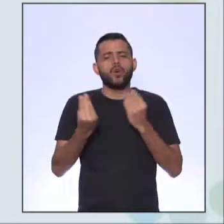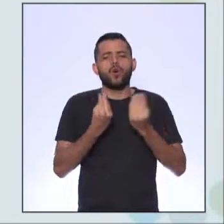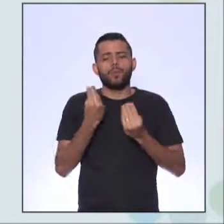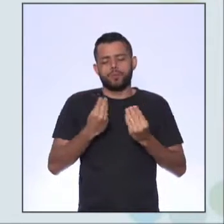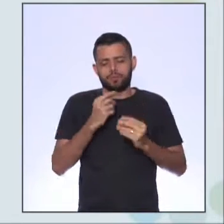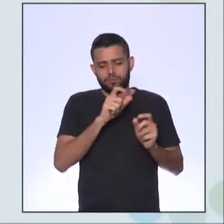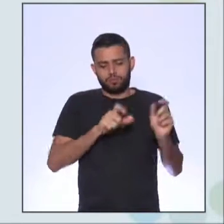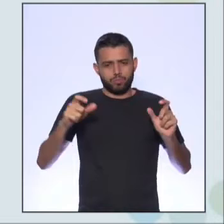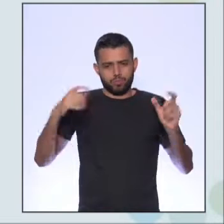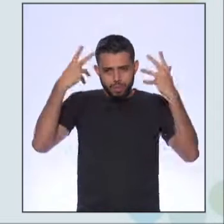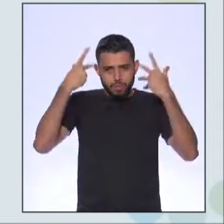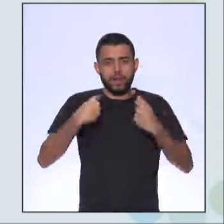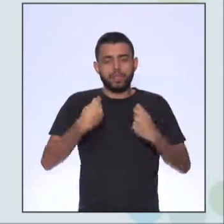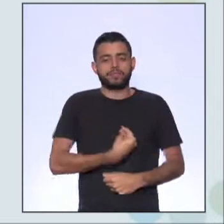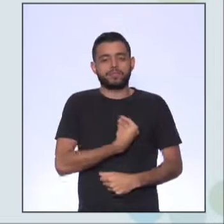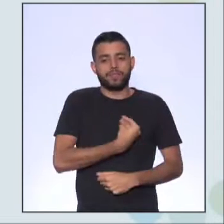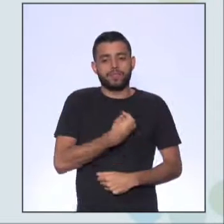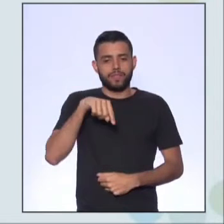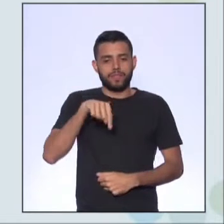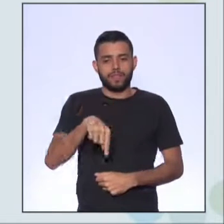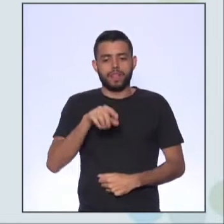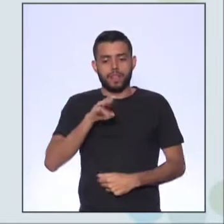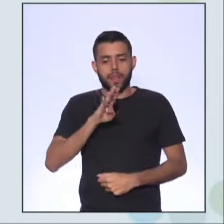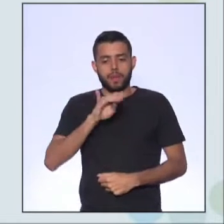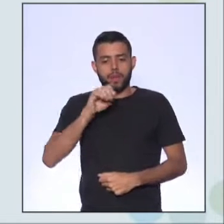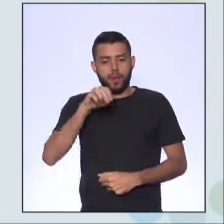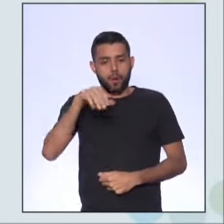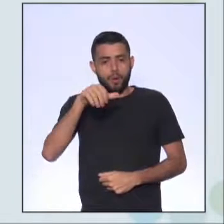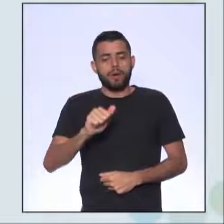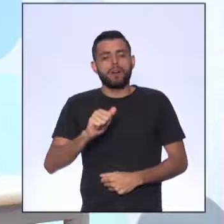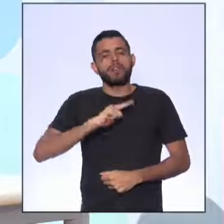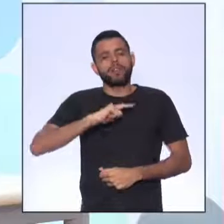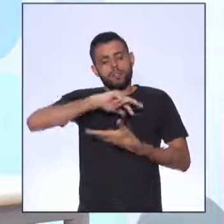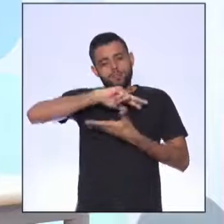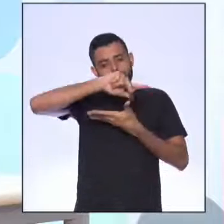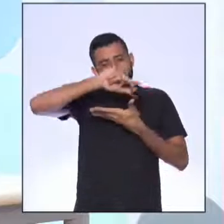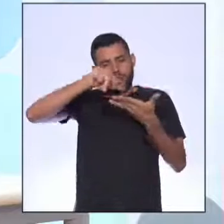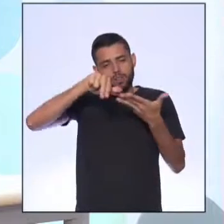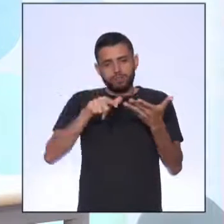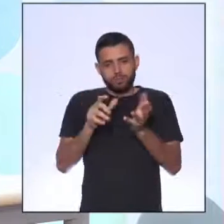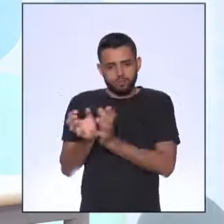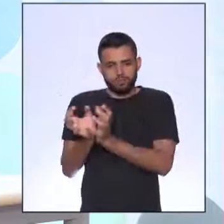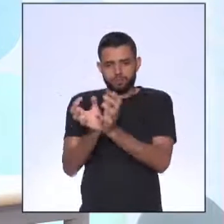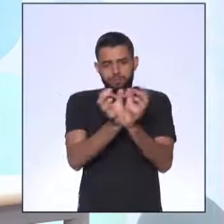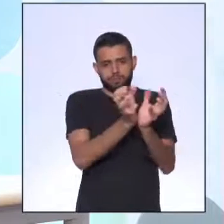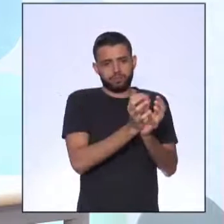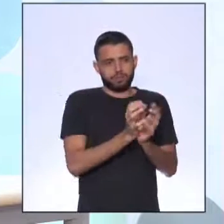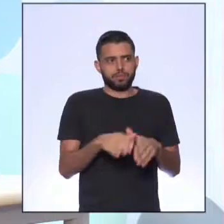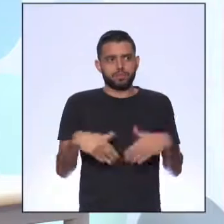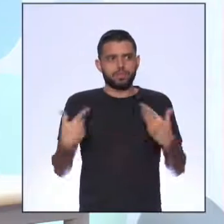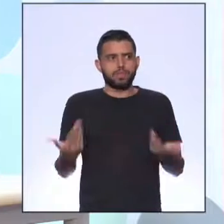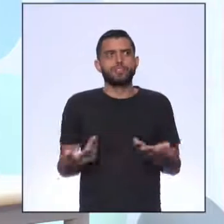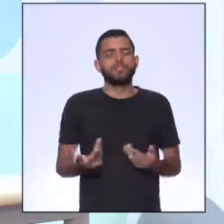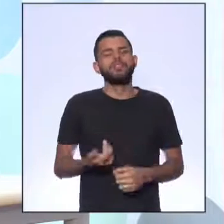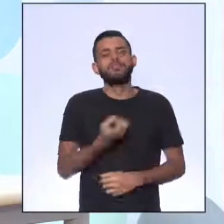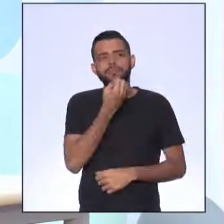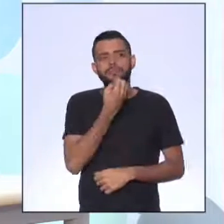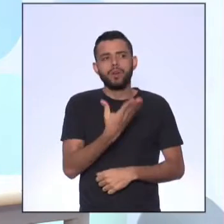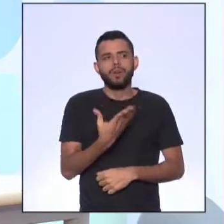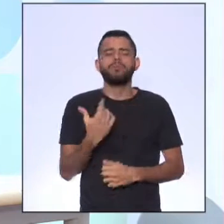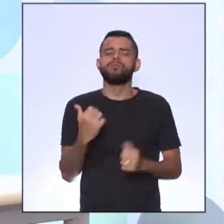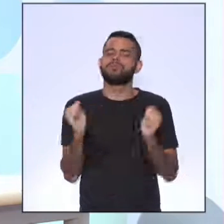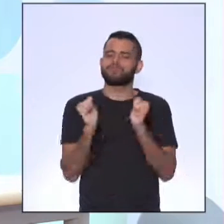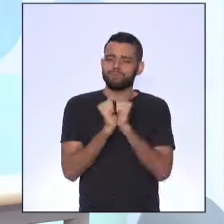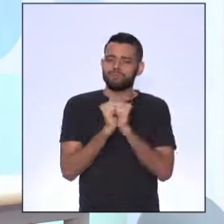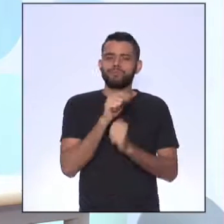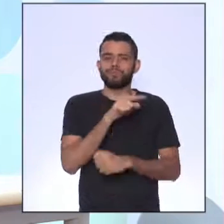nele. Aprendemos ainda que um bioma é formado por diversos ecossistemas. Então, pessoal, foi muito bom estar com